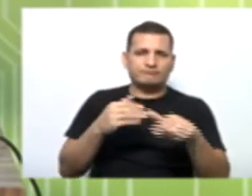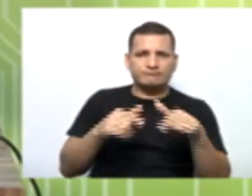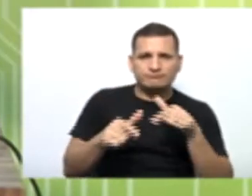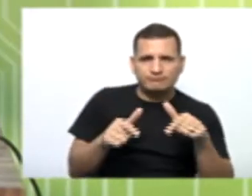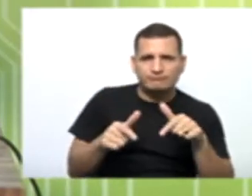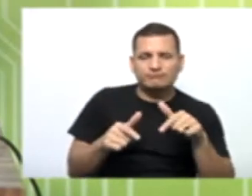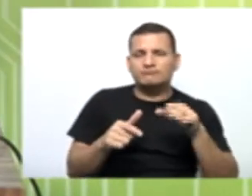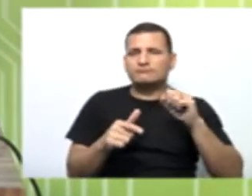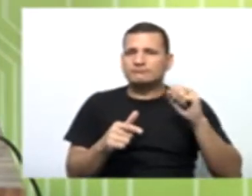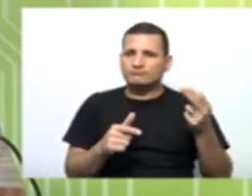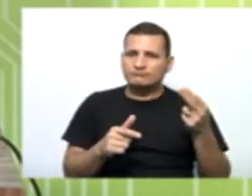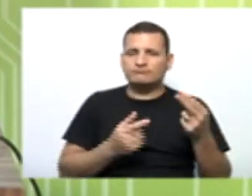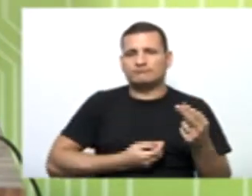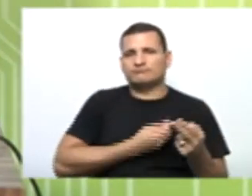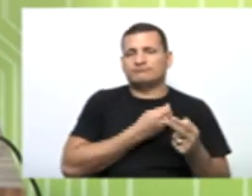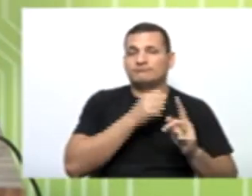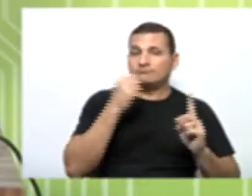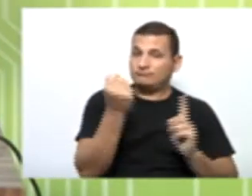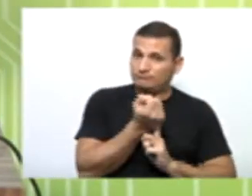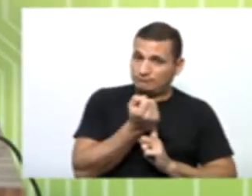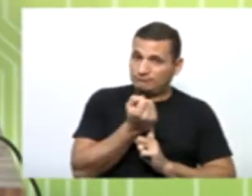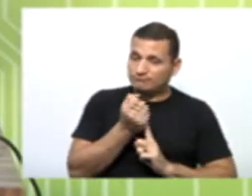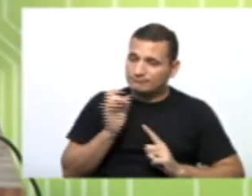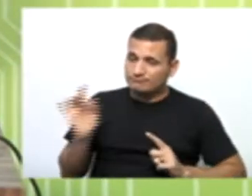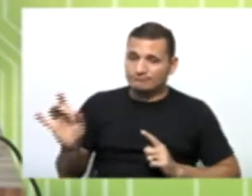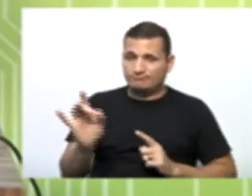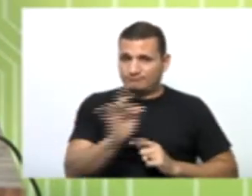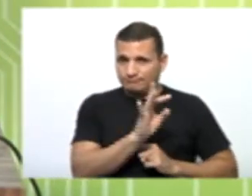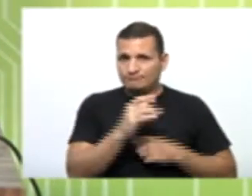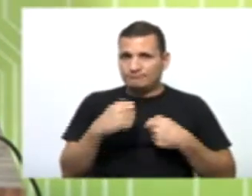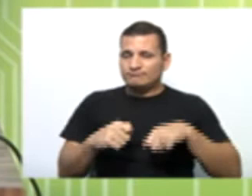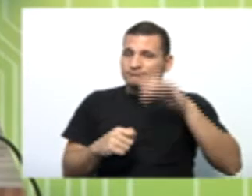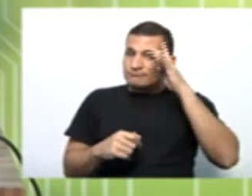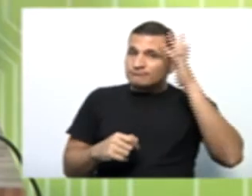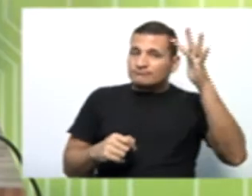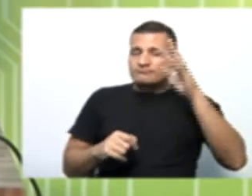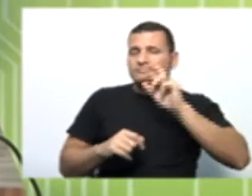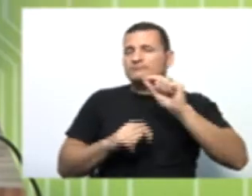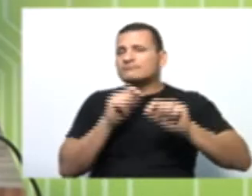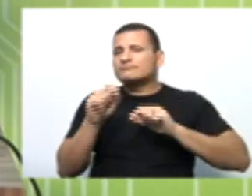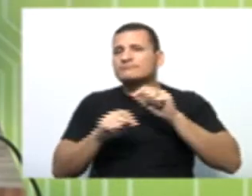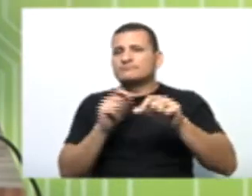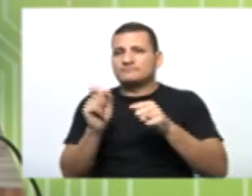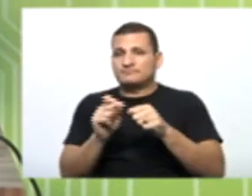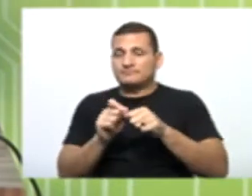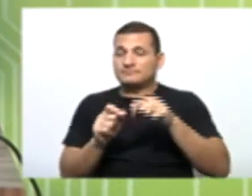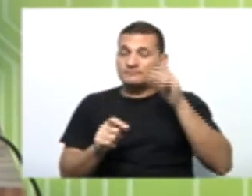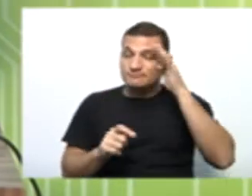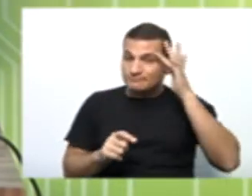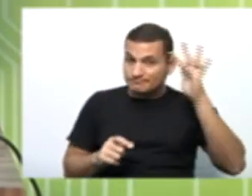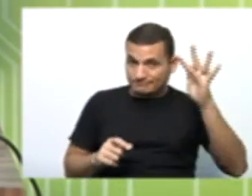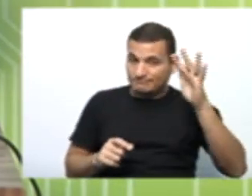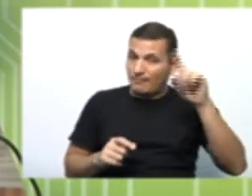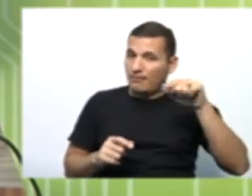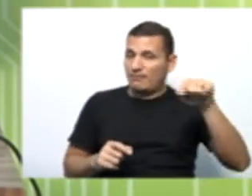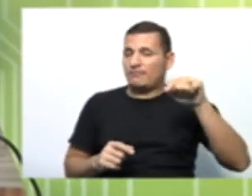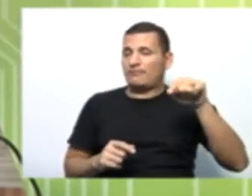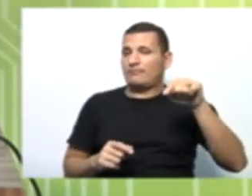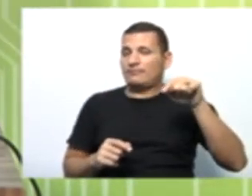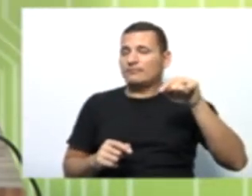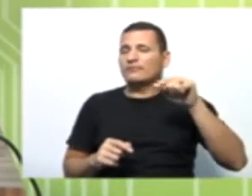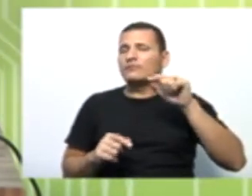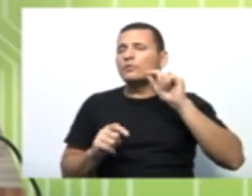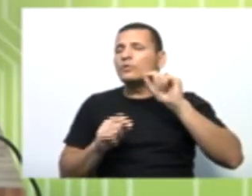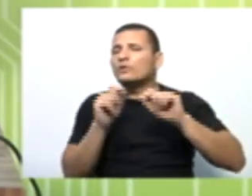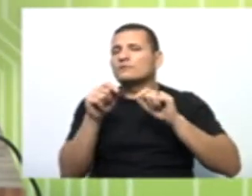seja na vida social, nós precisamos refletir sobre aquilo que nós fizemos. E é essa reflexão teórica sobre o